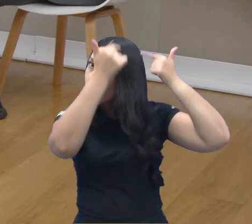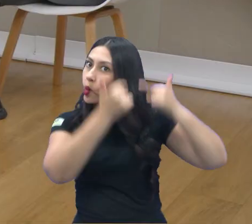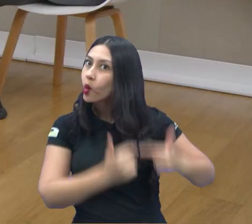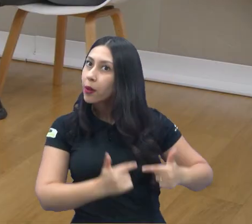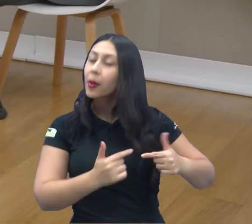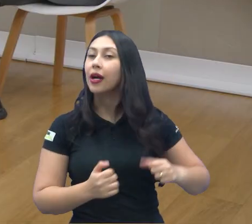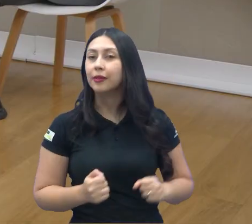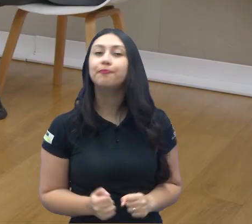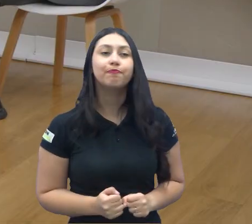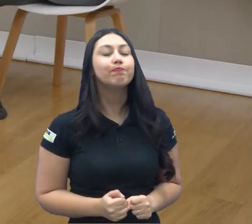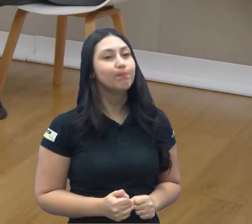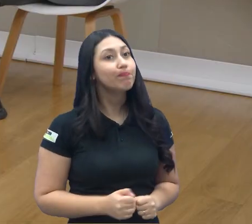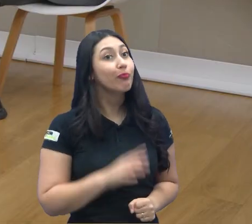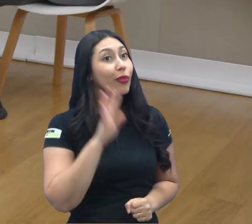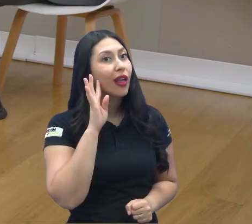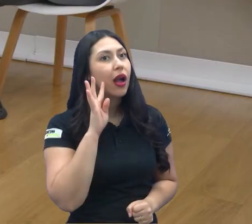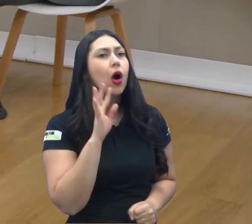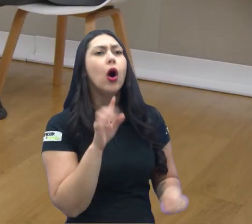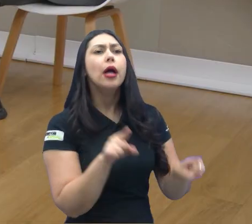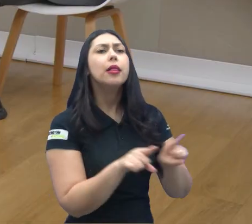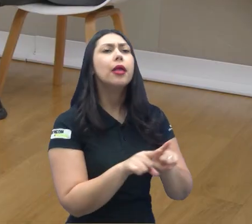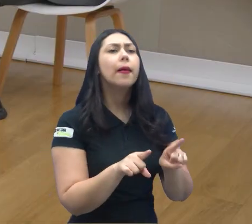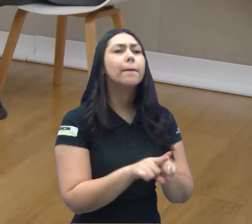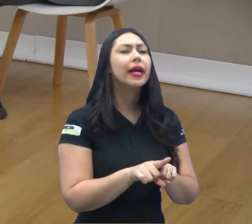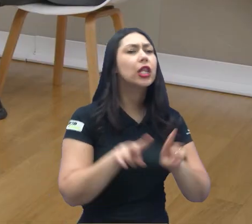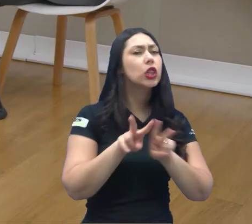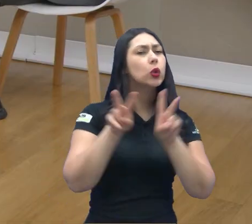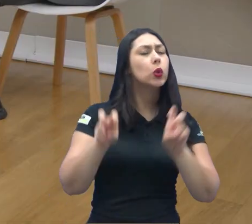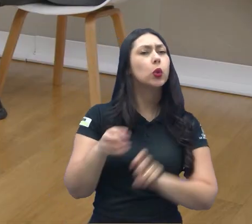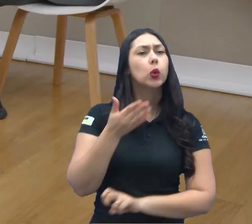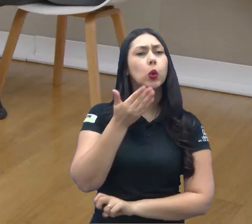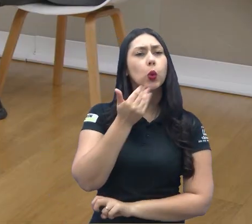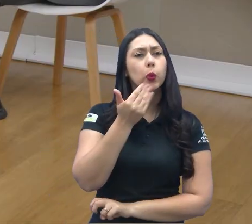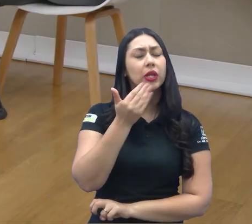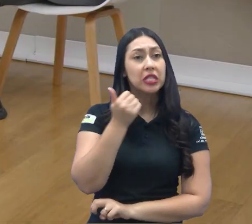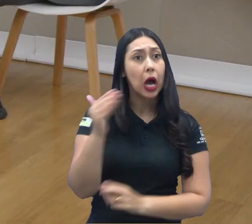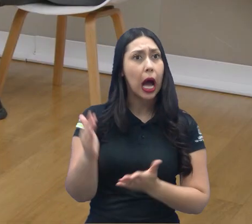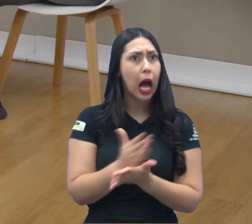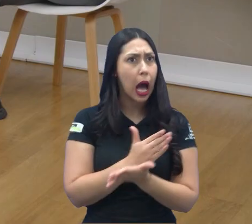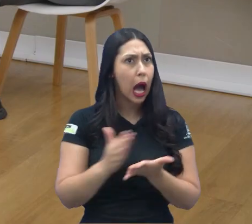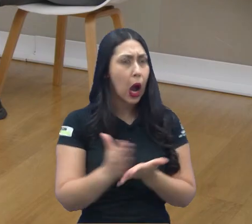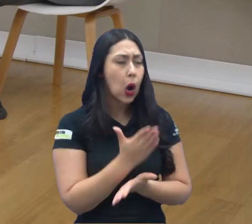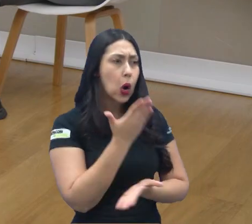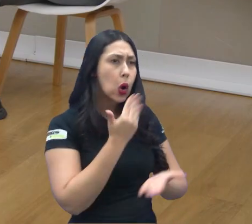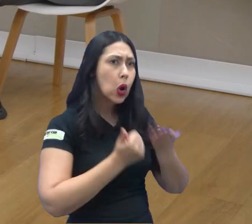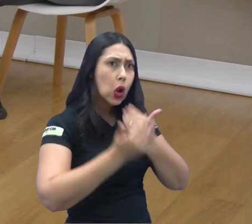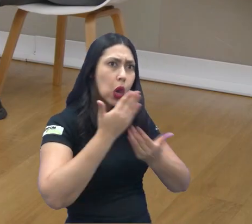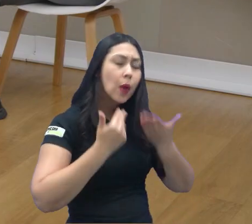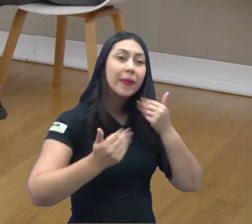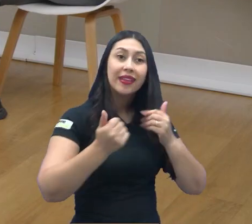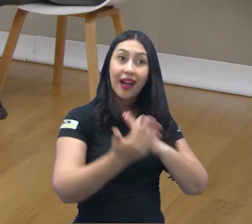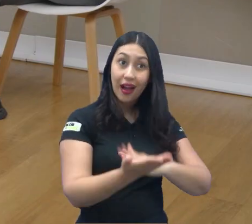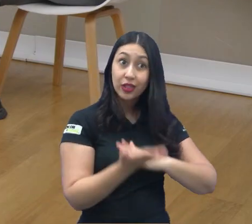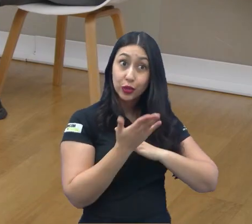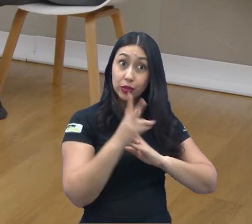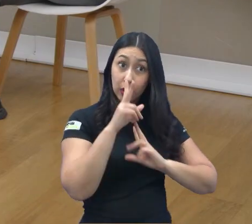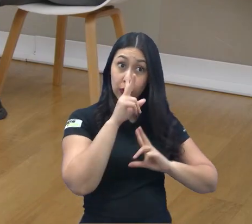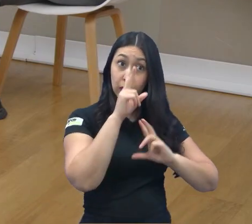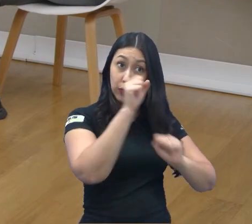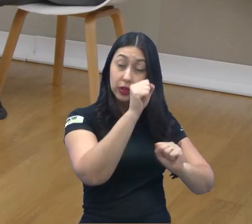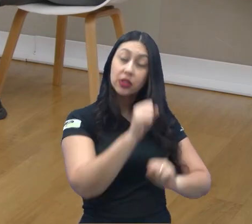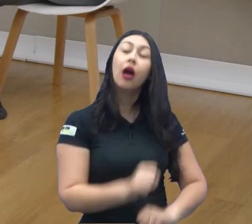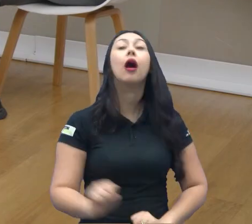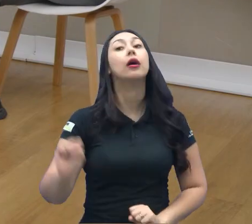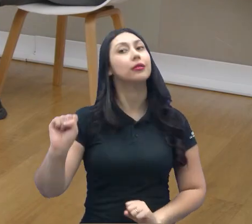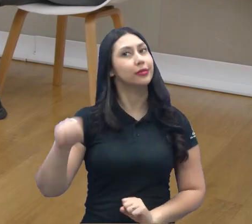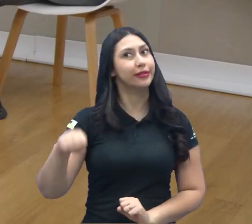Leonardo. E outra dúvida também é a questão da alimentação. Alguns alimentos, eles podem realmente contribuir com a saúde dos nossos cabelos? Totalmente, Gi.